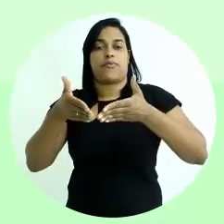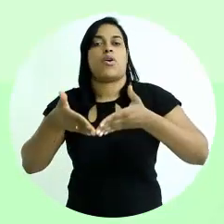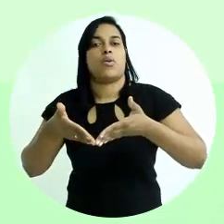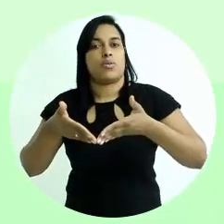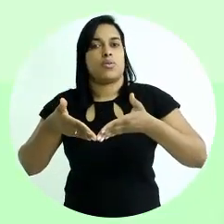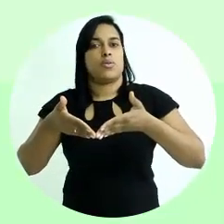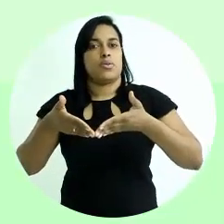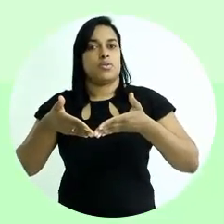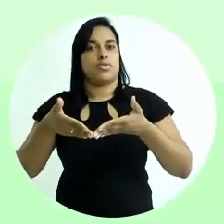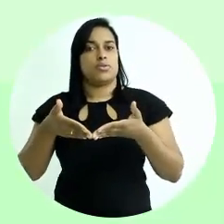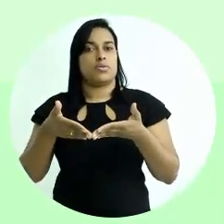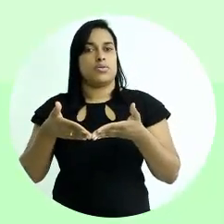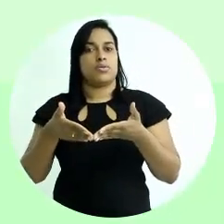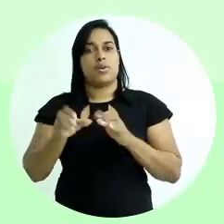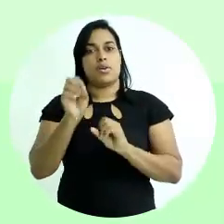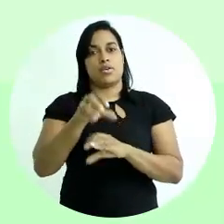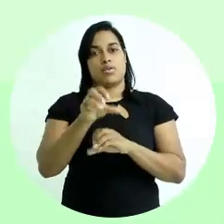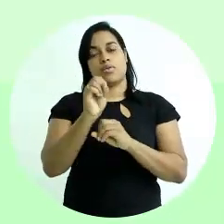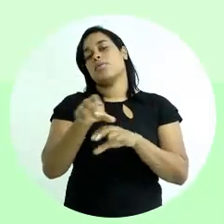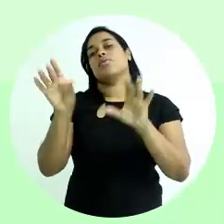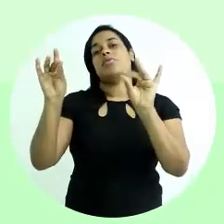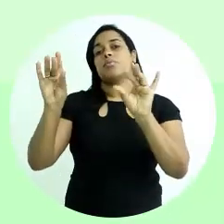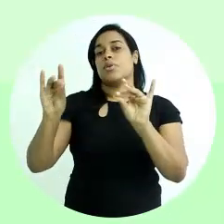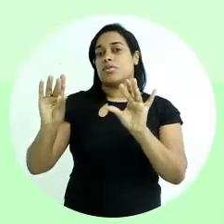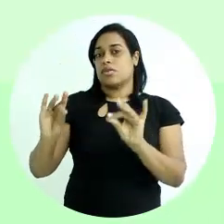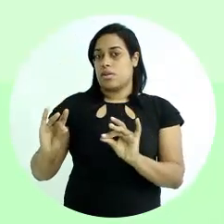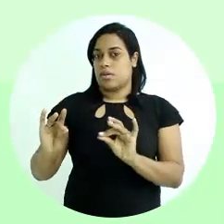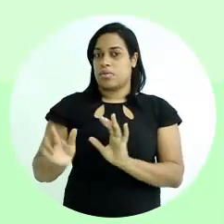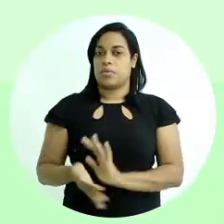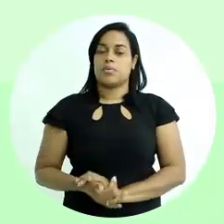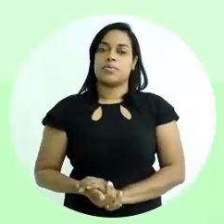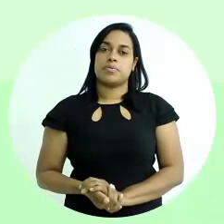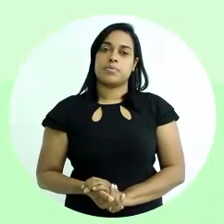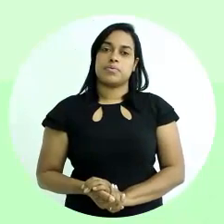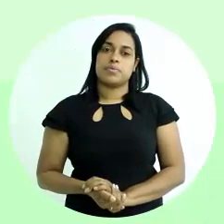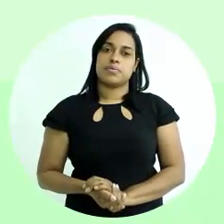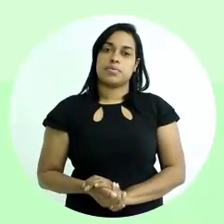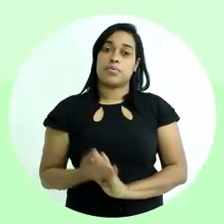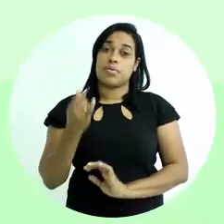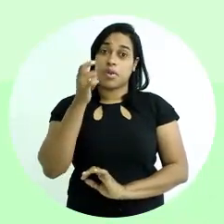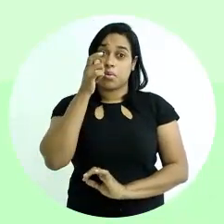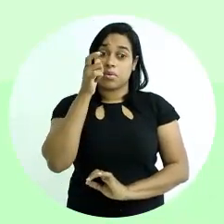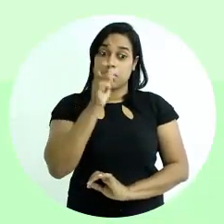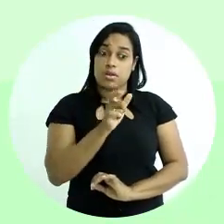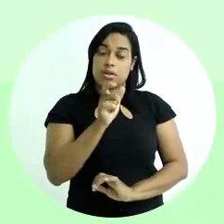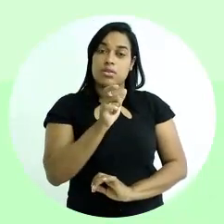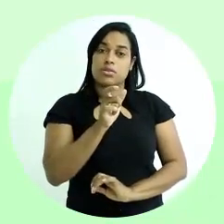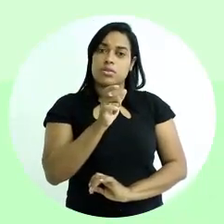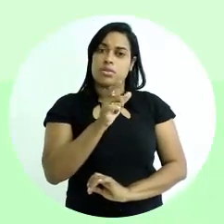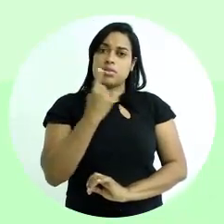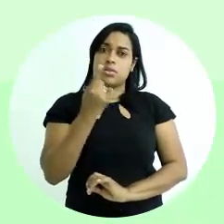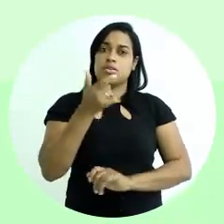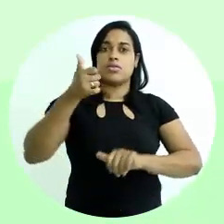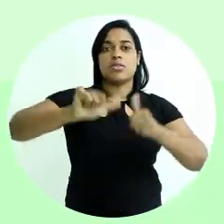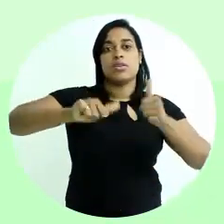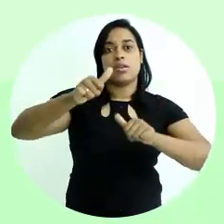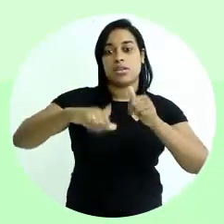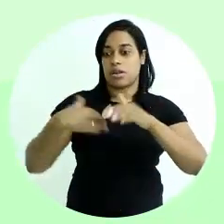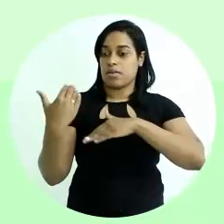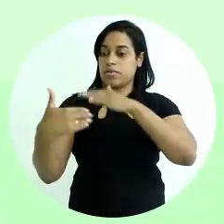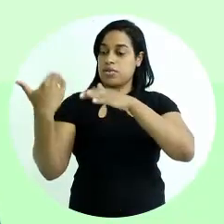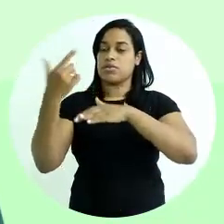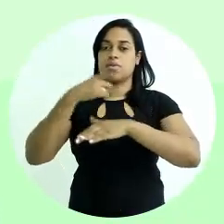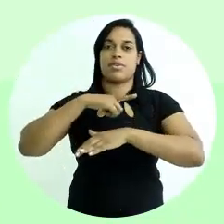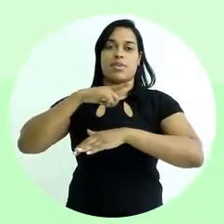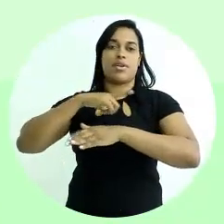foco em um pouco sobre a educação especial é muito interessante a gente analisar a